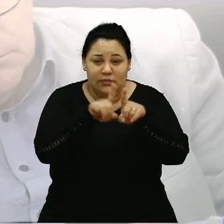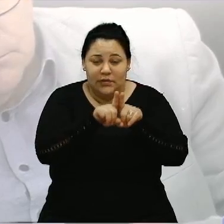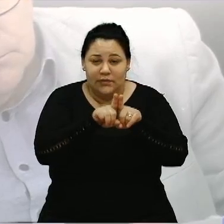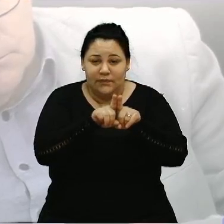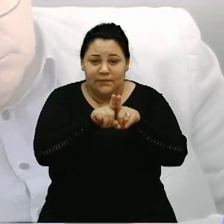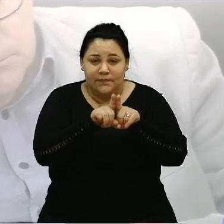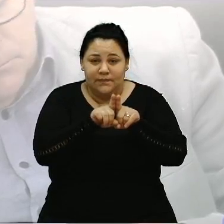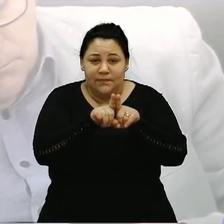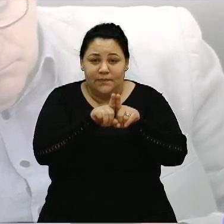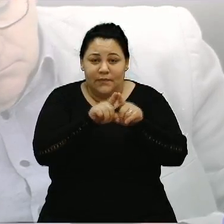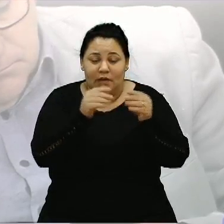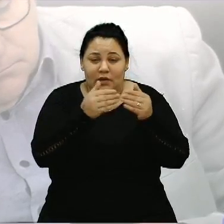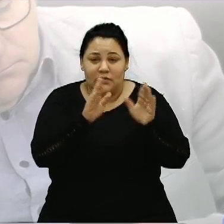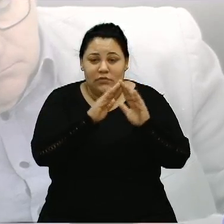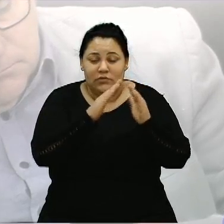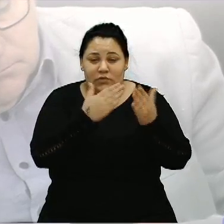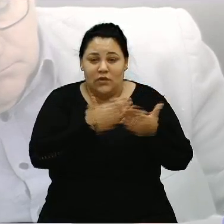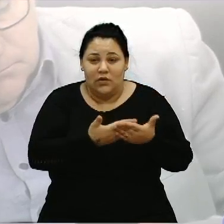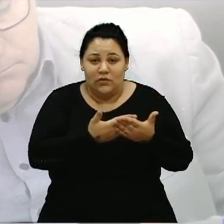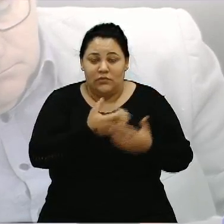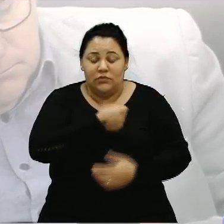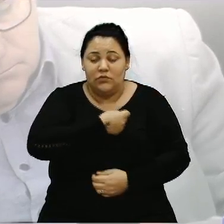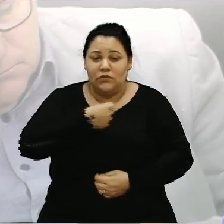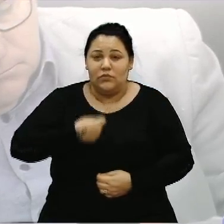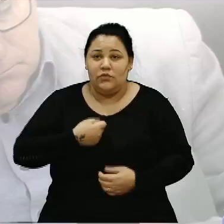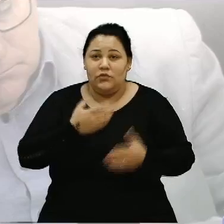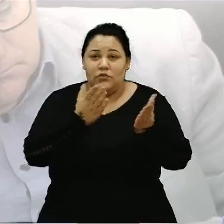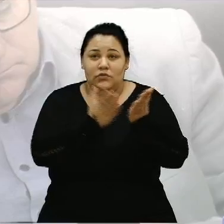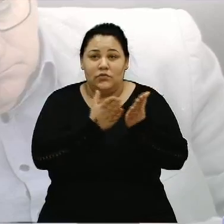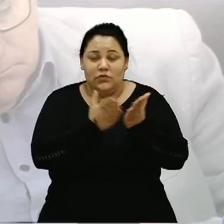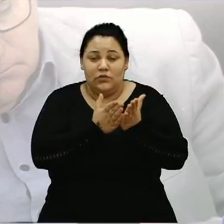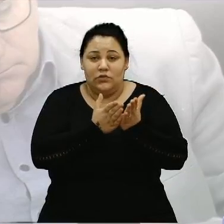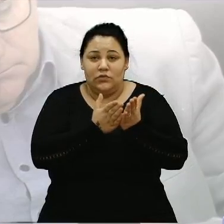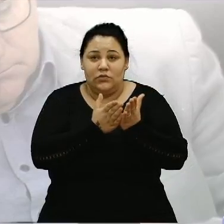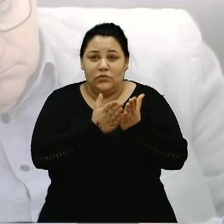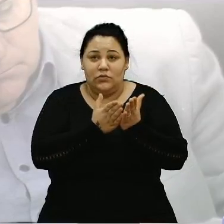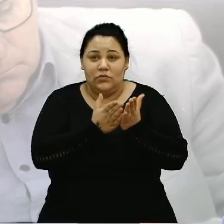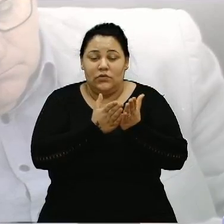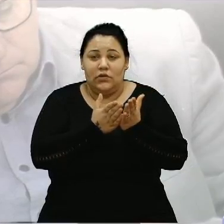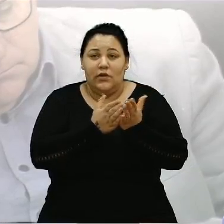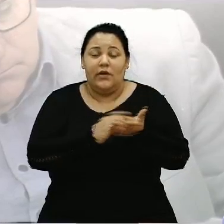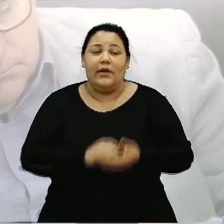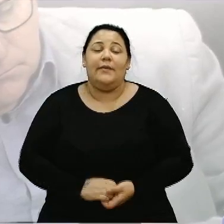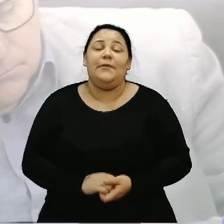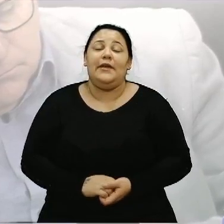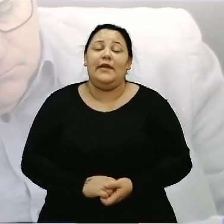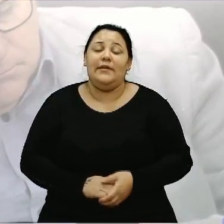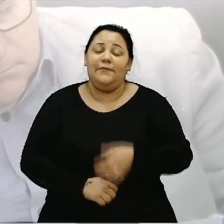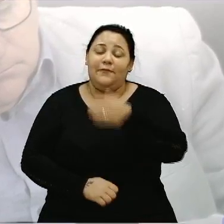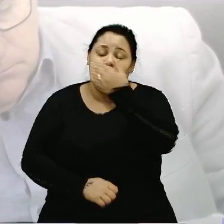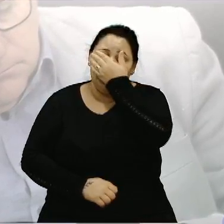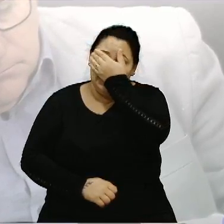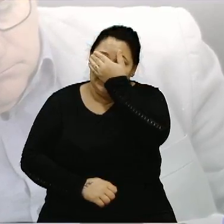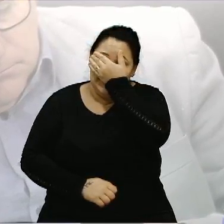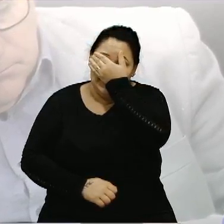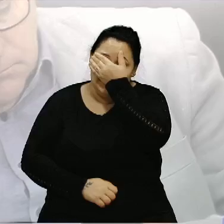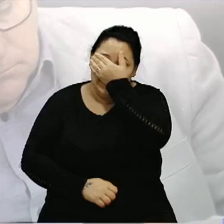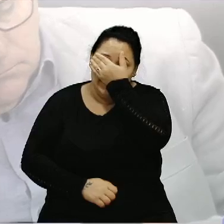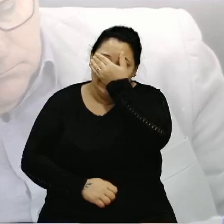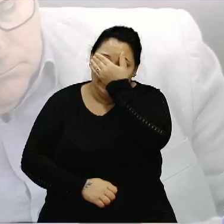pelas escolas, número de estudantes em busca ativa pela escola, quantidade de respostas